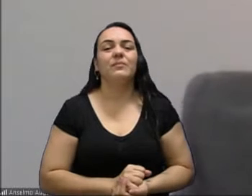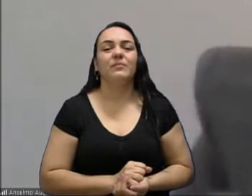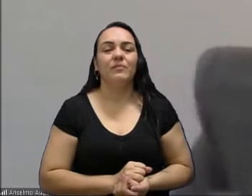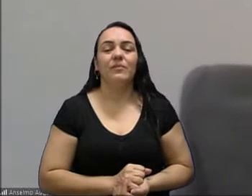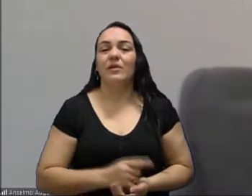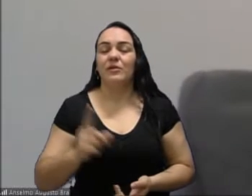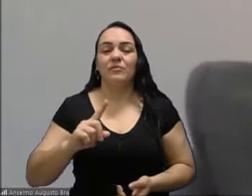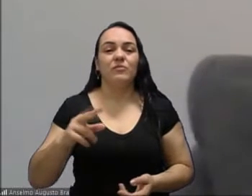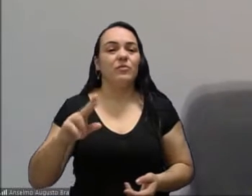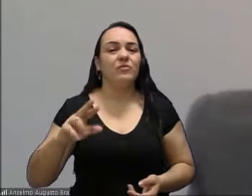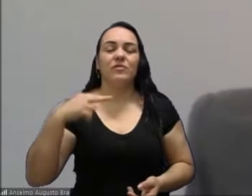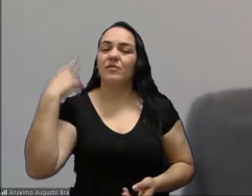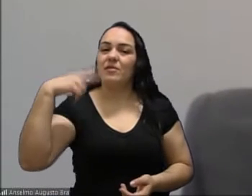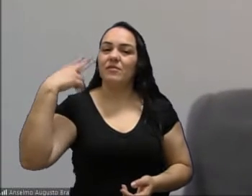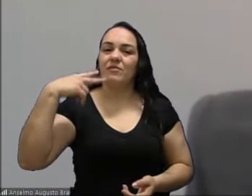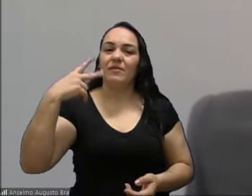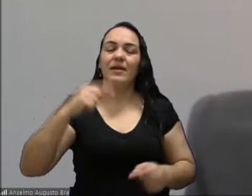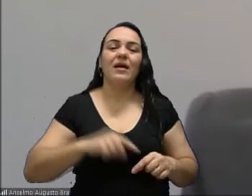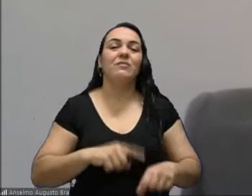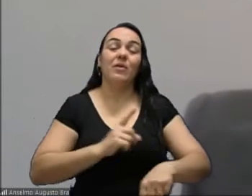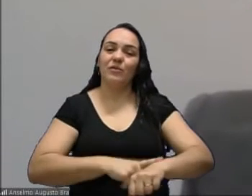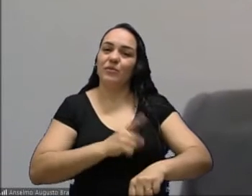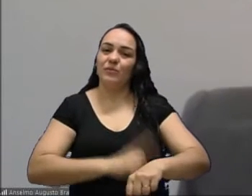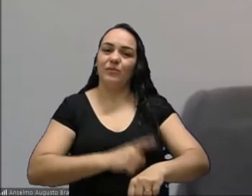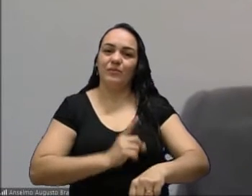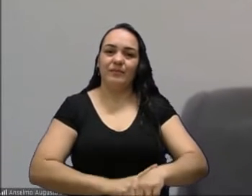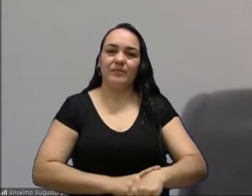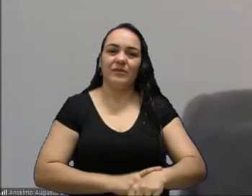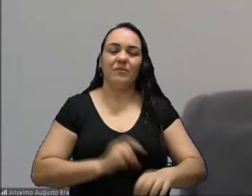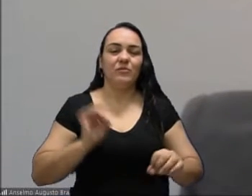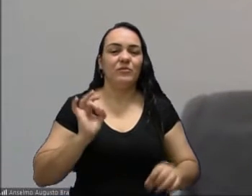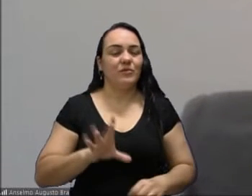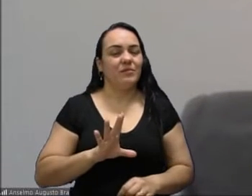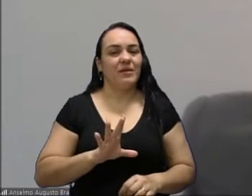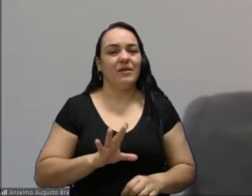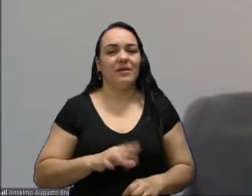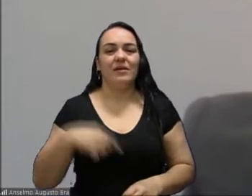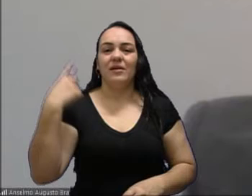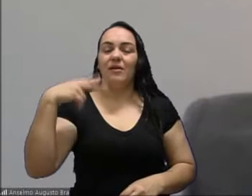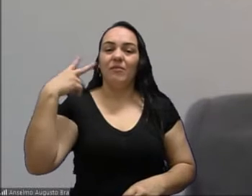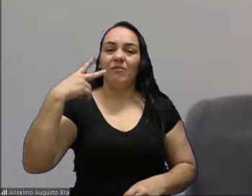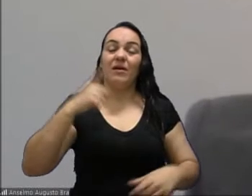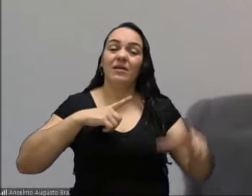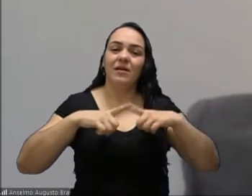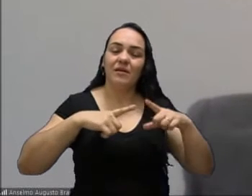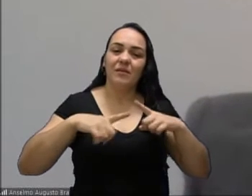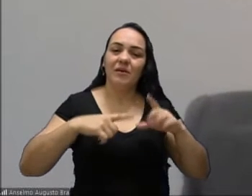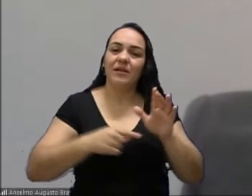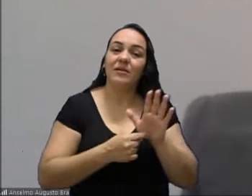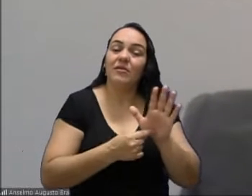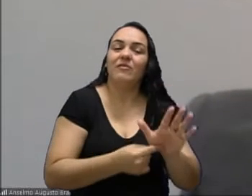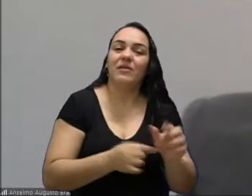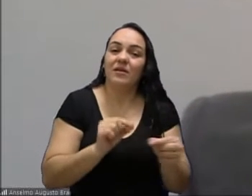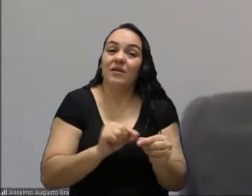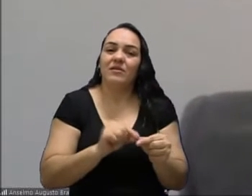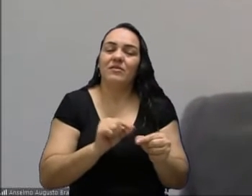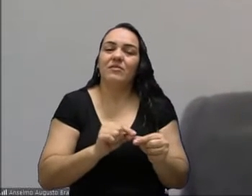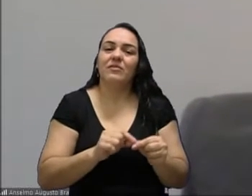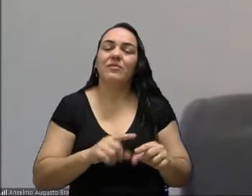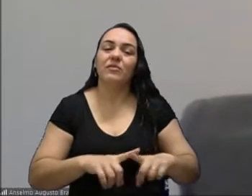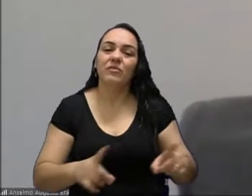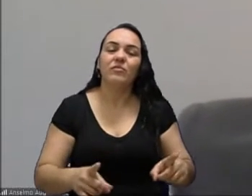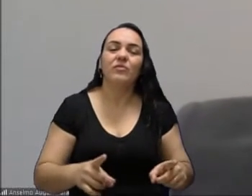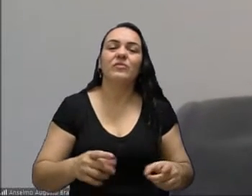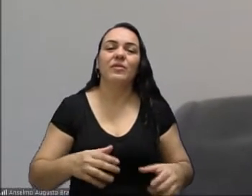nós não somos vereadores, nós estamos vereadores, né, estamos aqui, eu sempre falei isso, né, antes daquilo que tá na Câmara Municipal, né, que todos